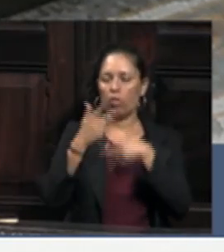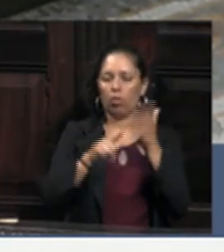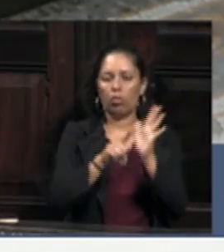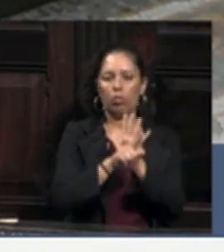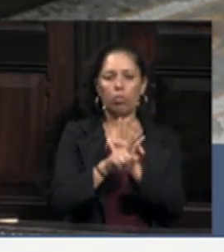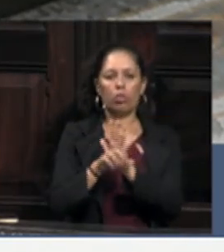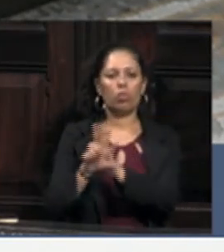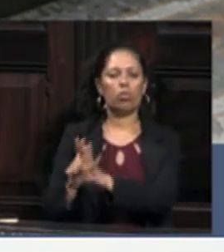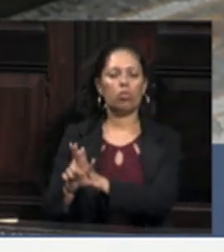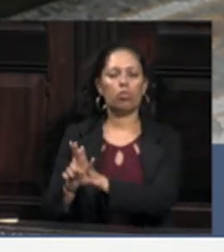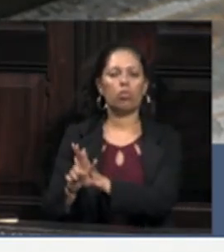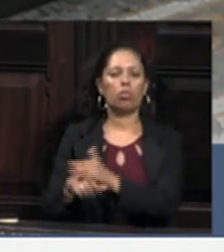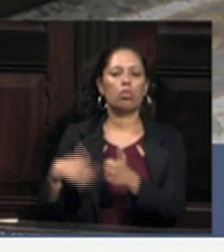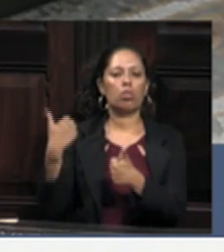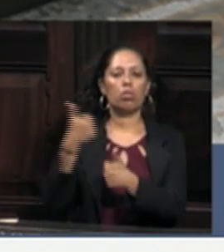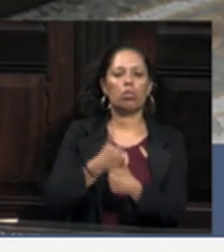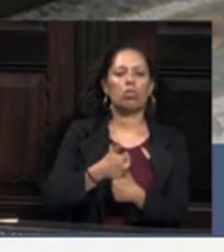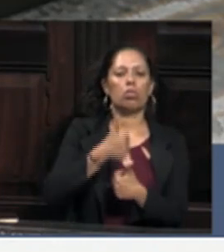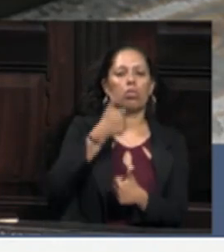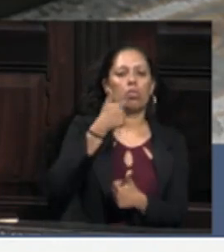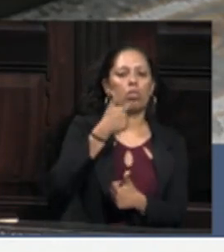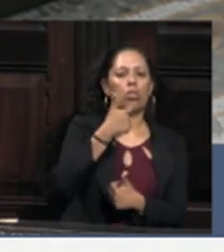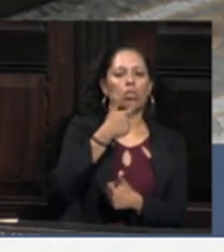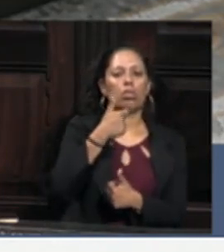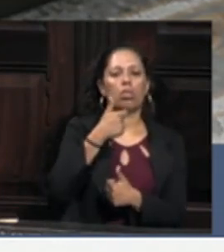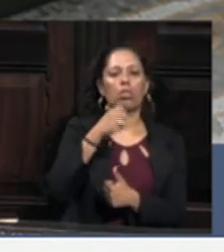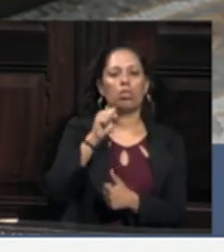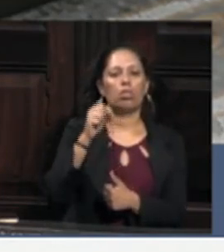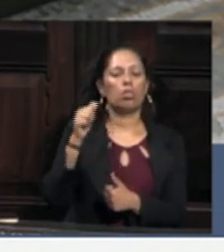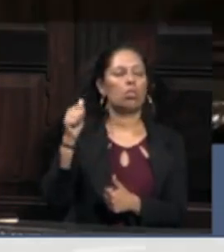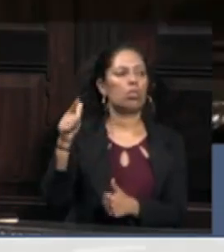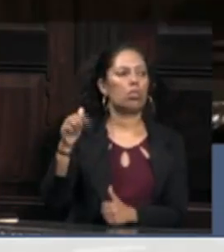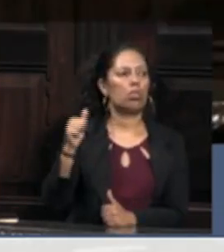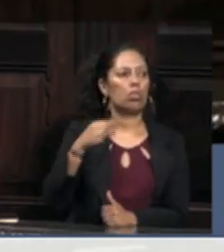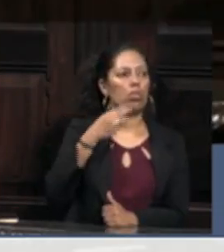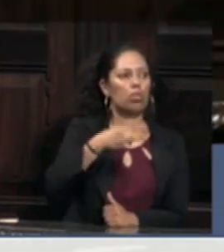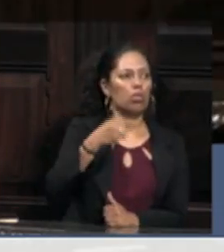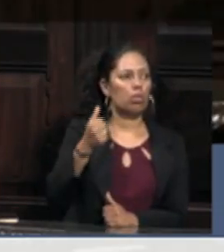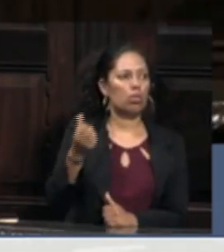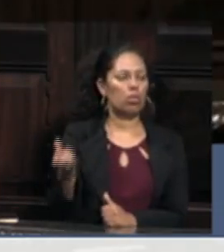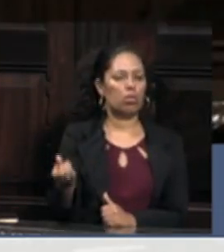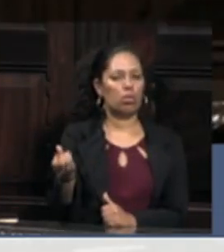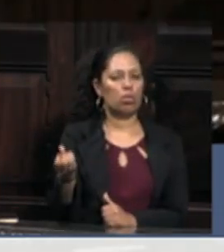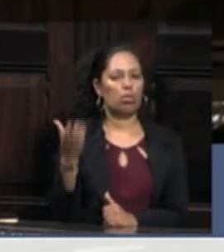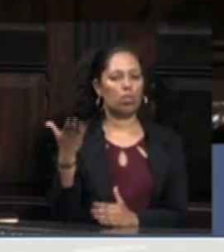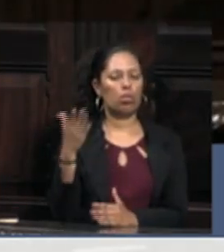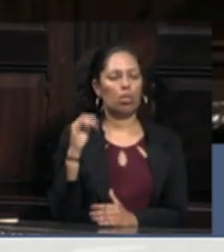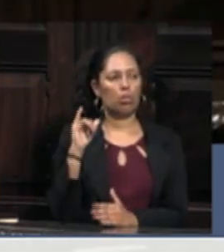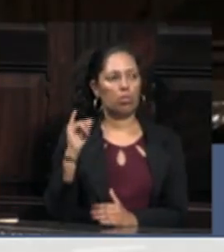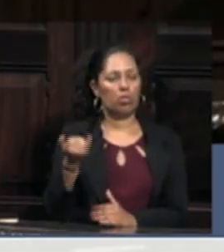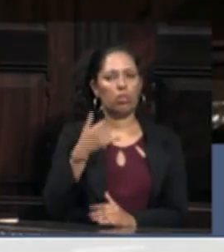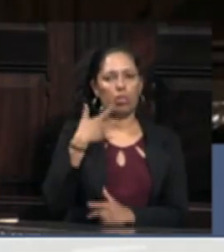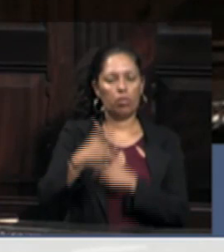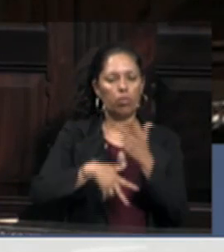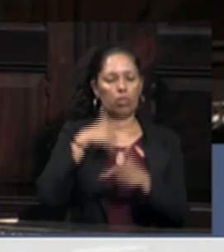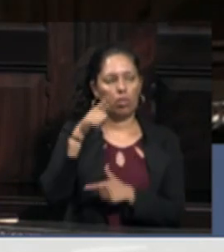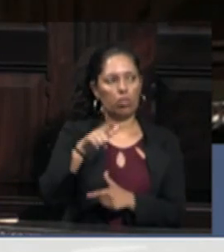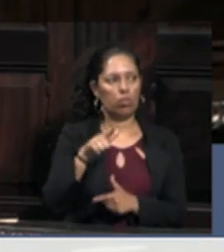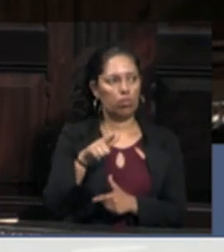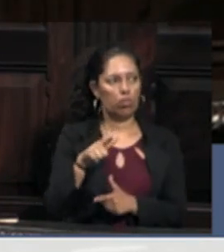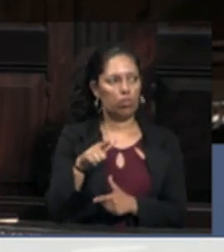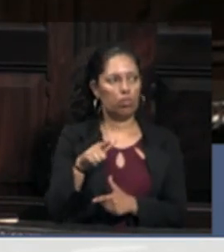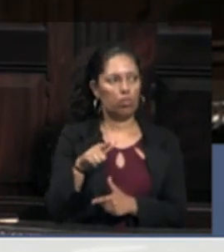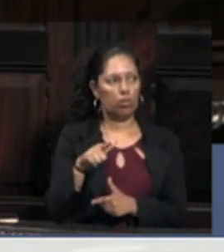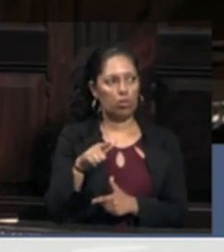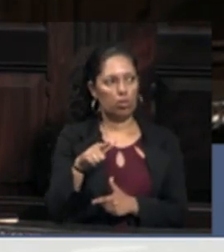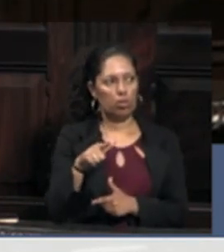o seu substitutivo, da sala 316, às 9 horas da manhã. É isso. Queria sugerir a Vossa Excelência que não deixe de